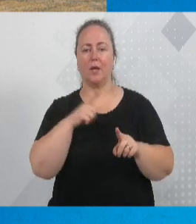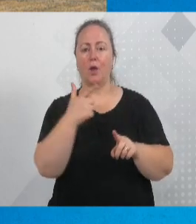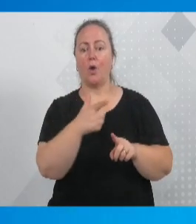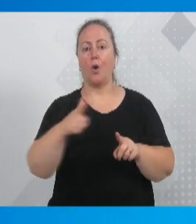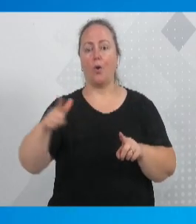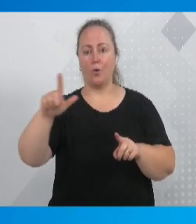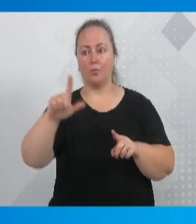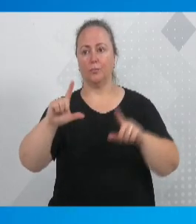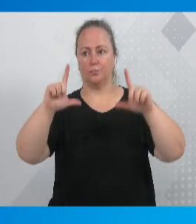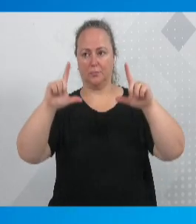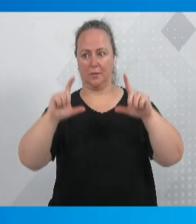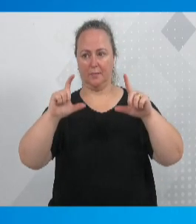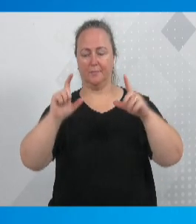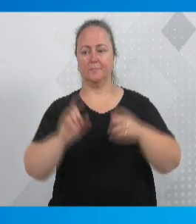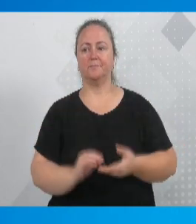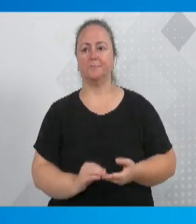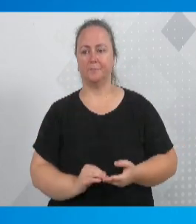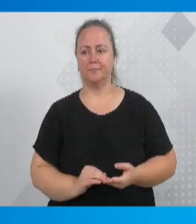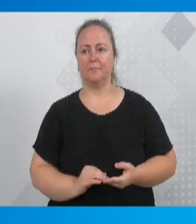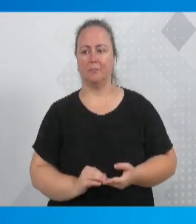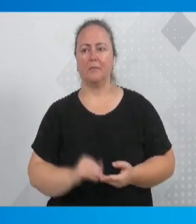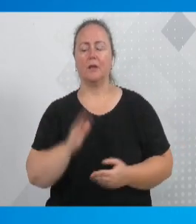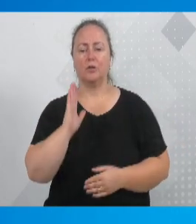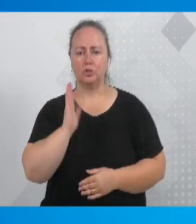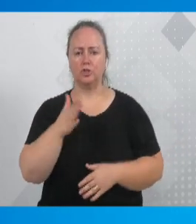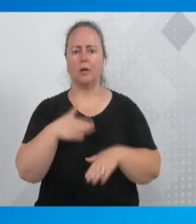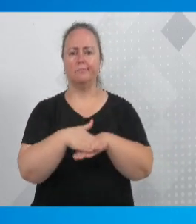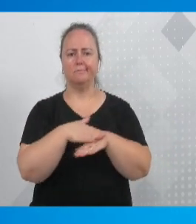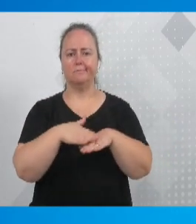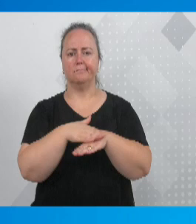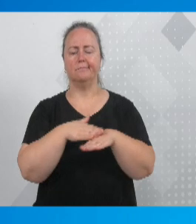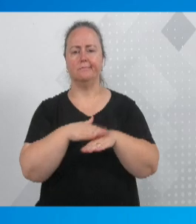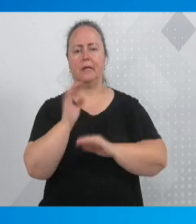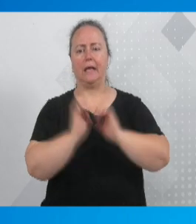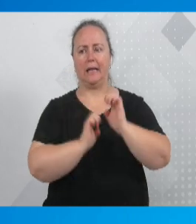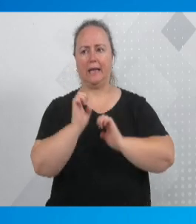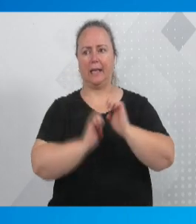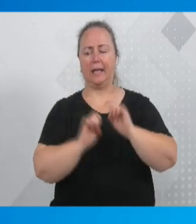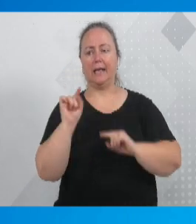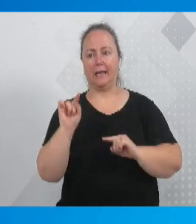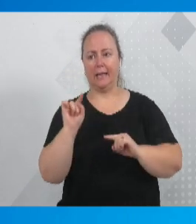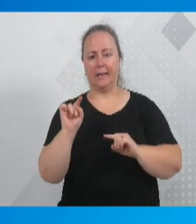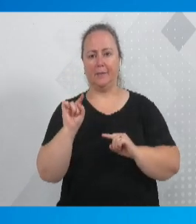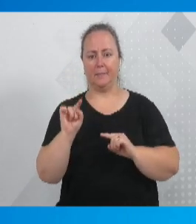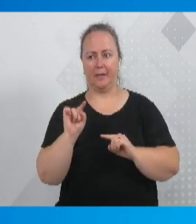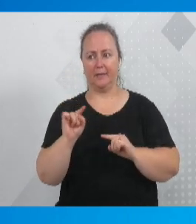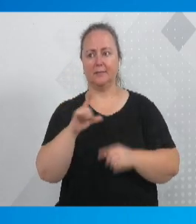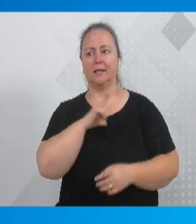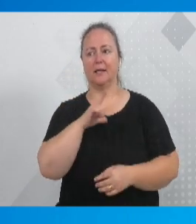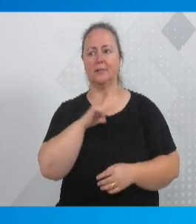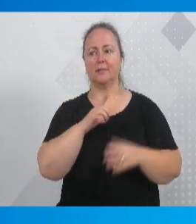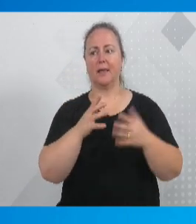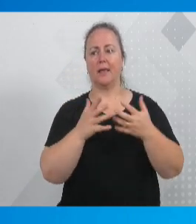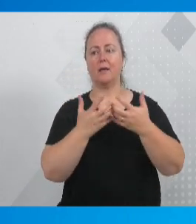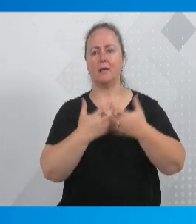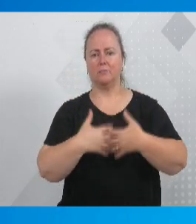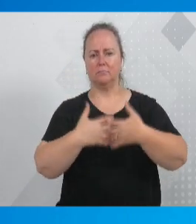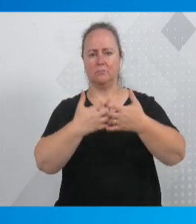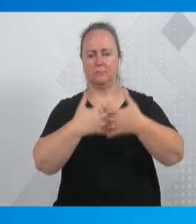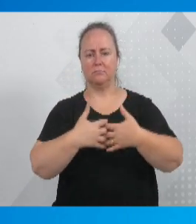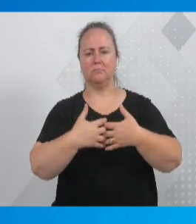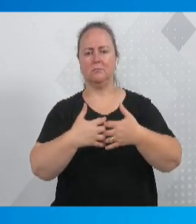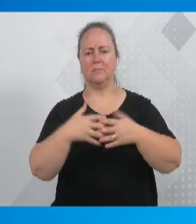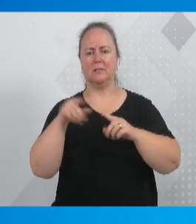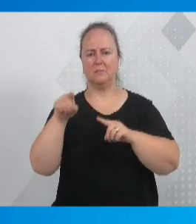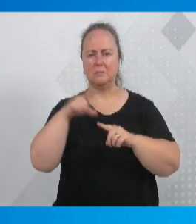eh em contato com a empresa fron eh colocar voltar as máquinas na Via eh